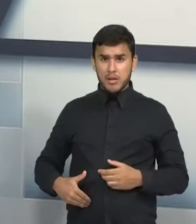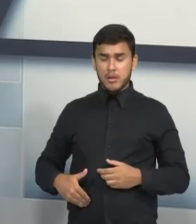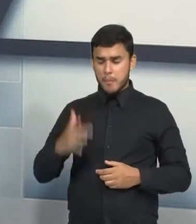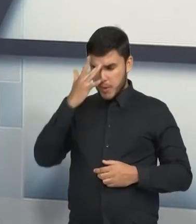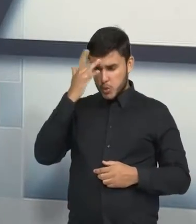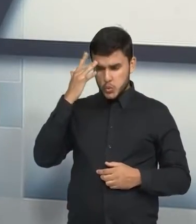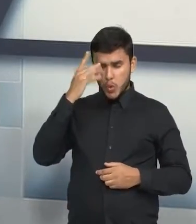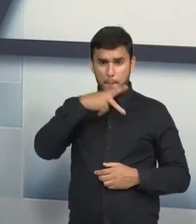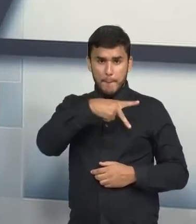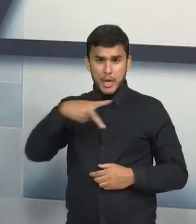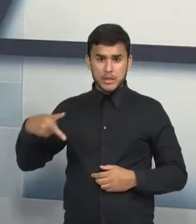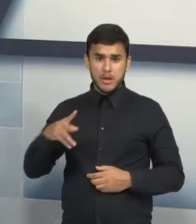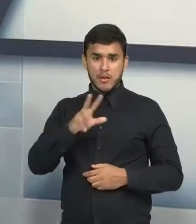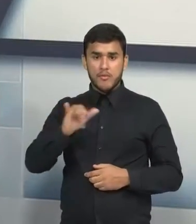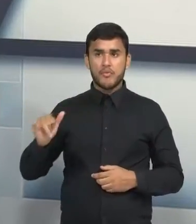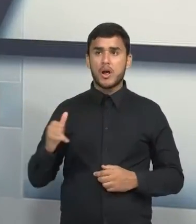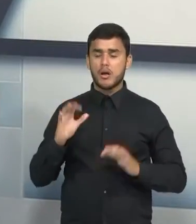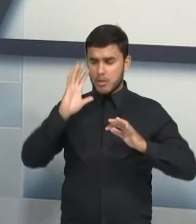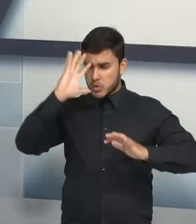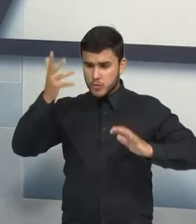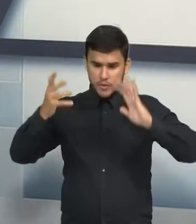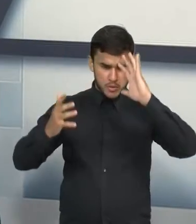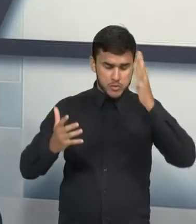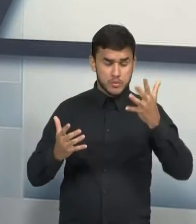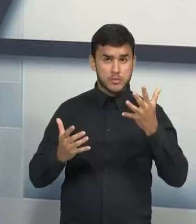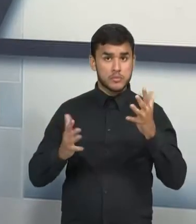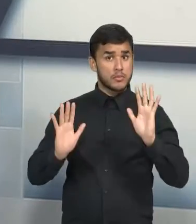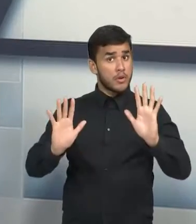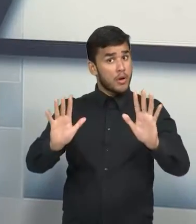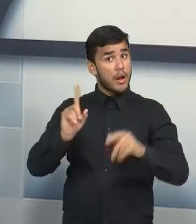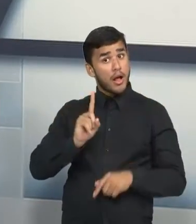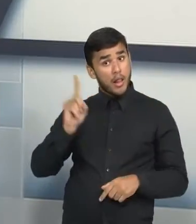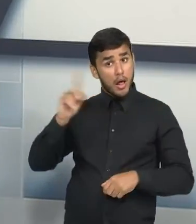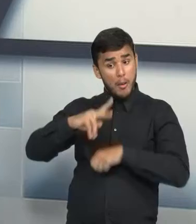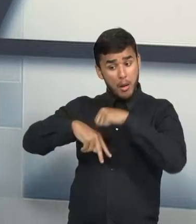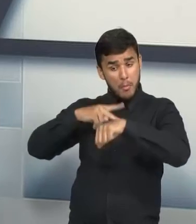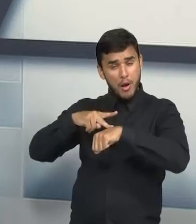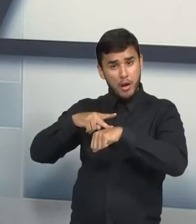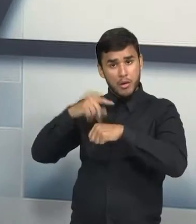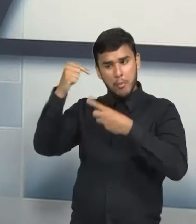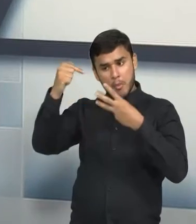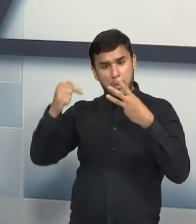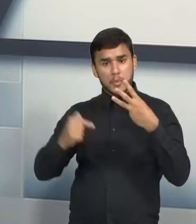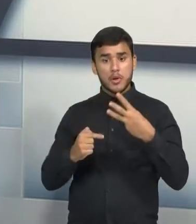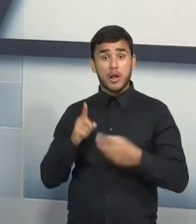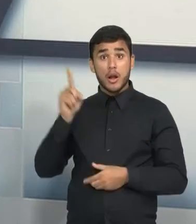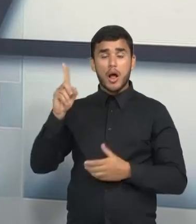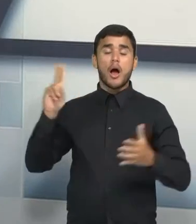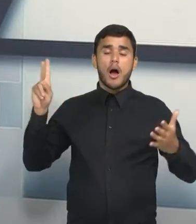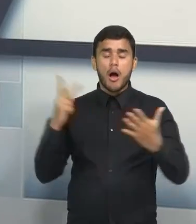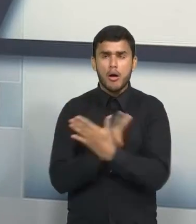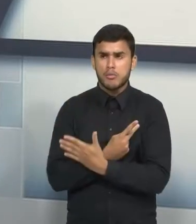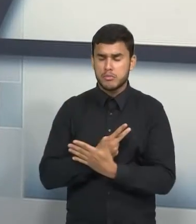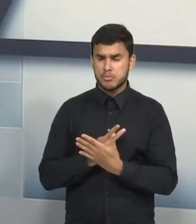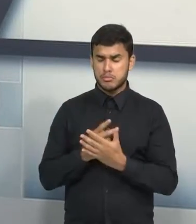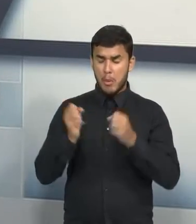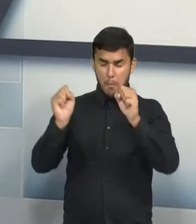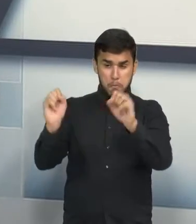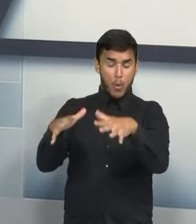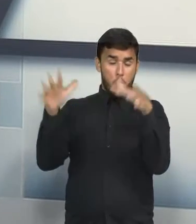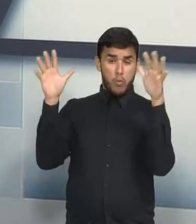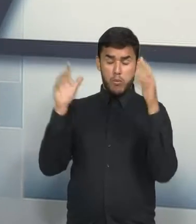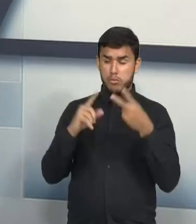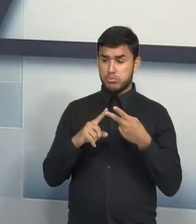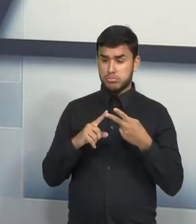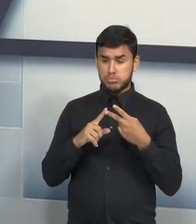Eles não são onipotentes para estar em todo lugar. Só que lá tem uma diferença. Quando ocorria um fato de uma explosão, a